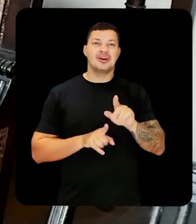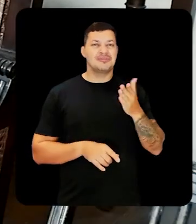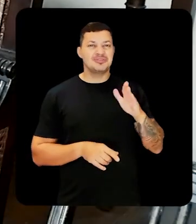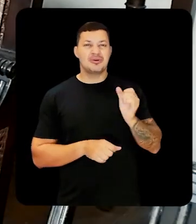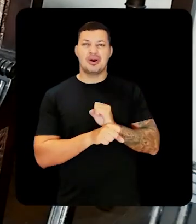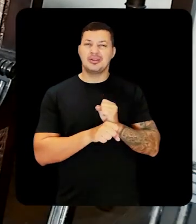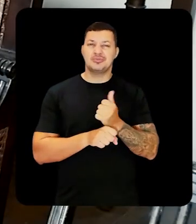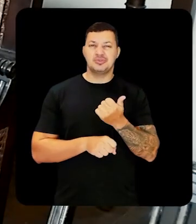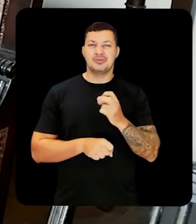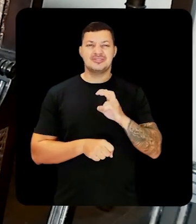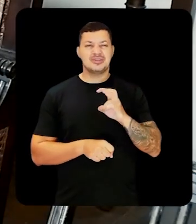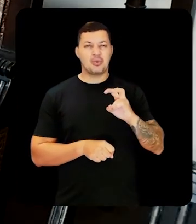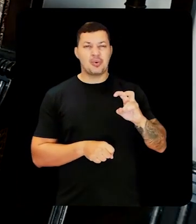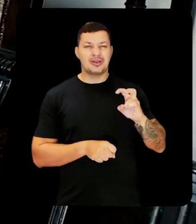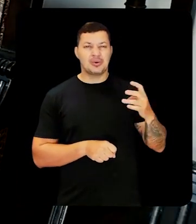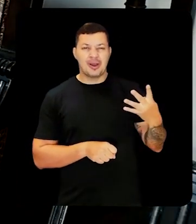assim, 54,